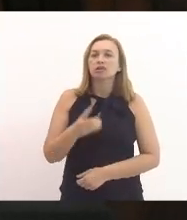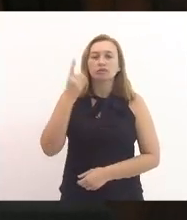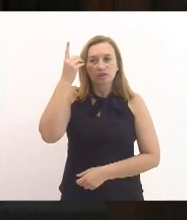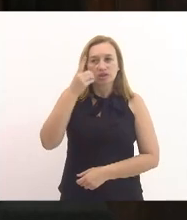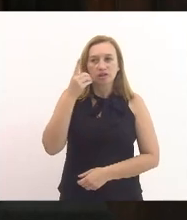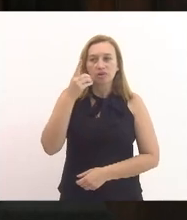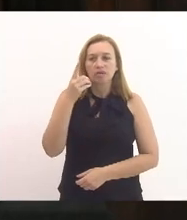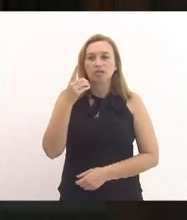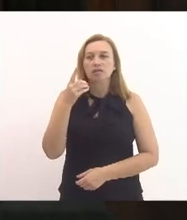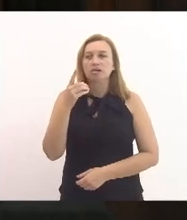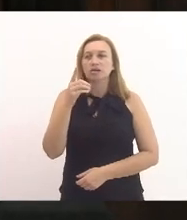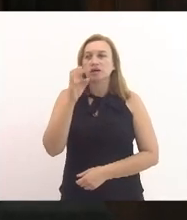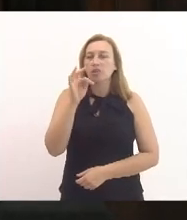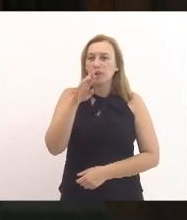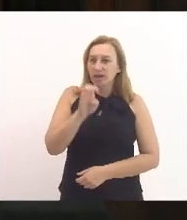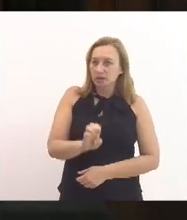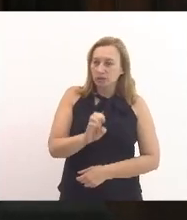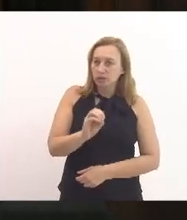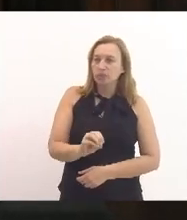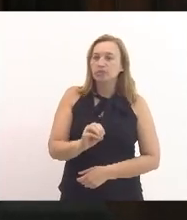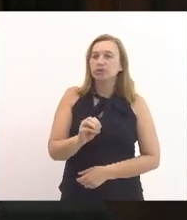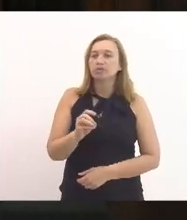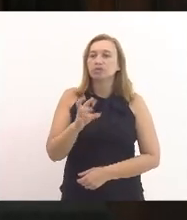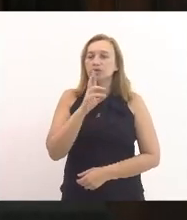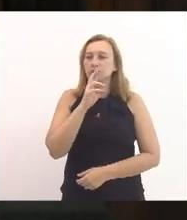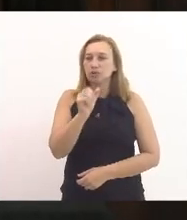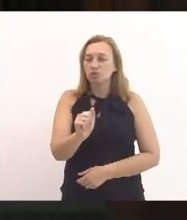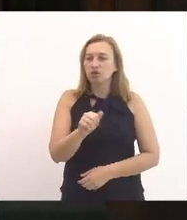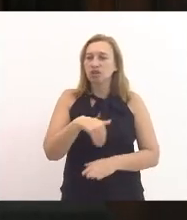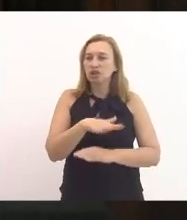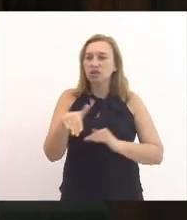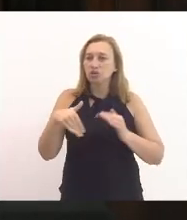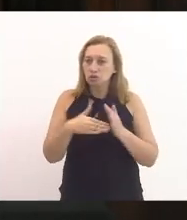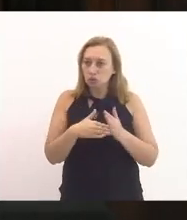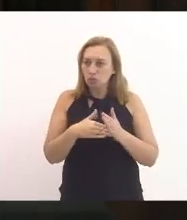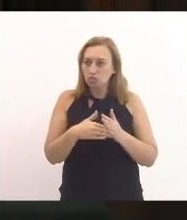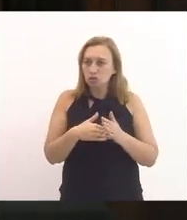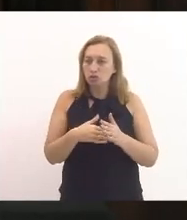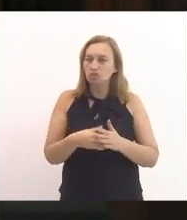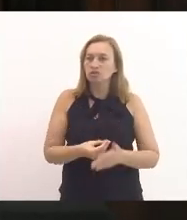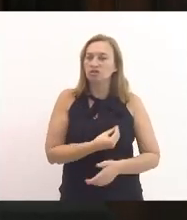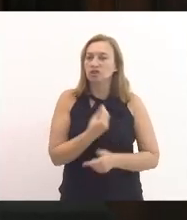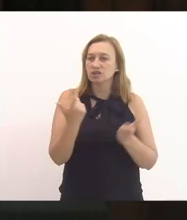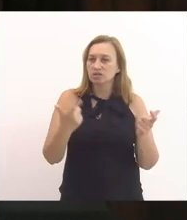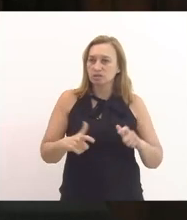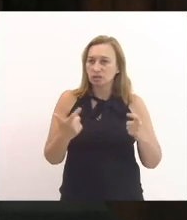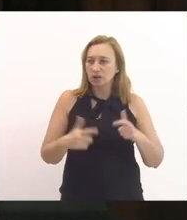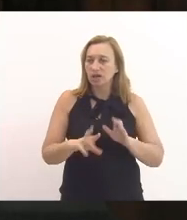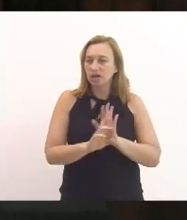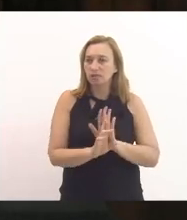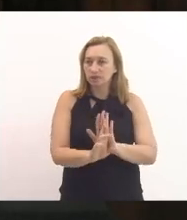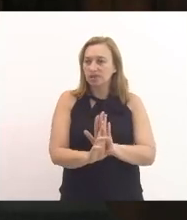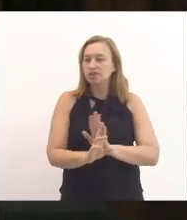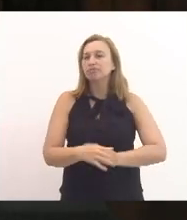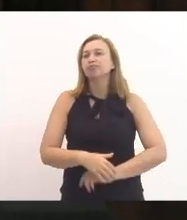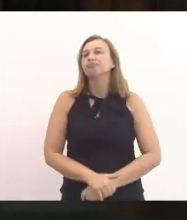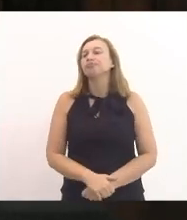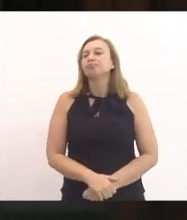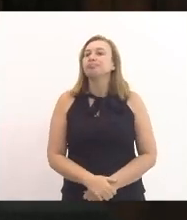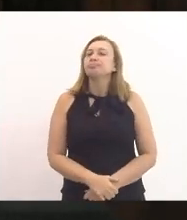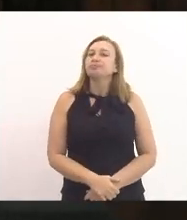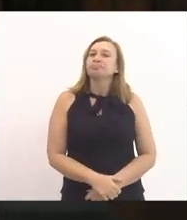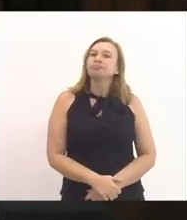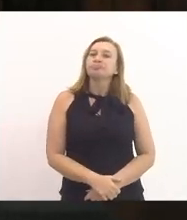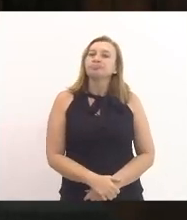Alberto tá Otávio Borin tá aí a todos os presentes todos representando a entidade de classe